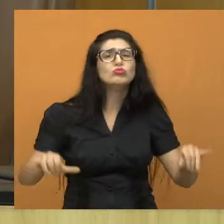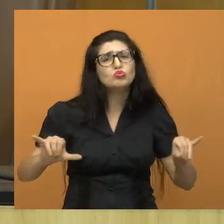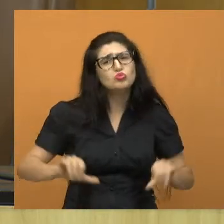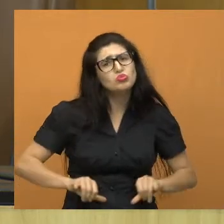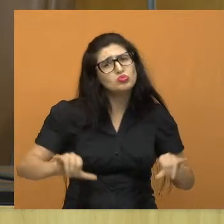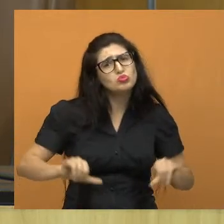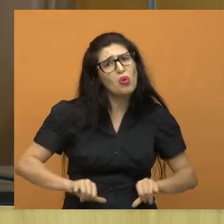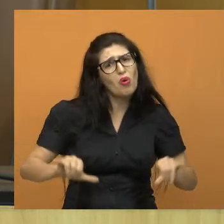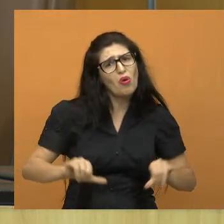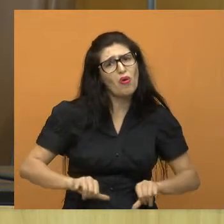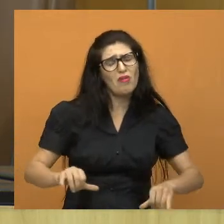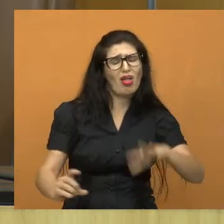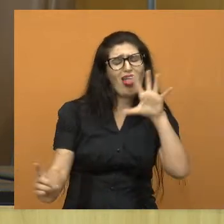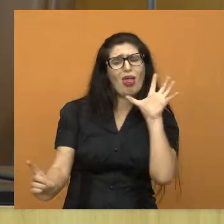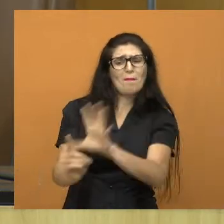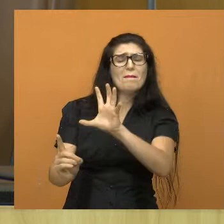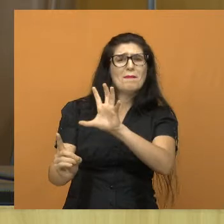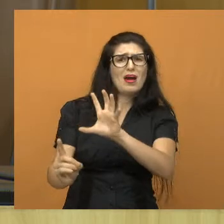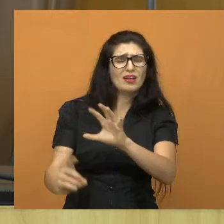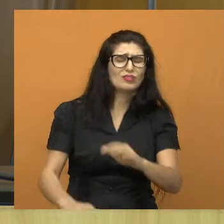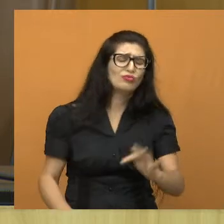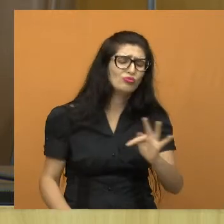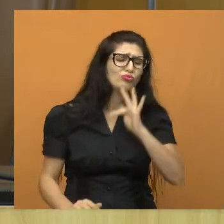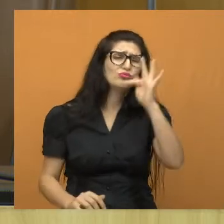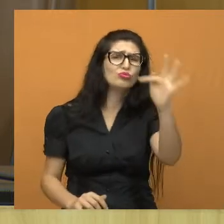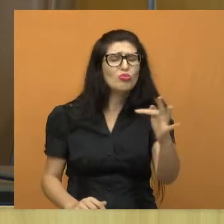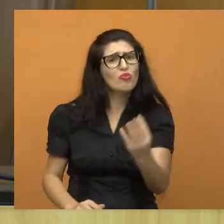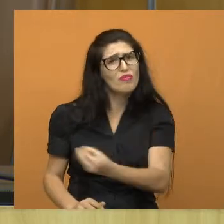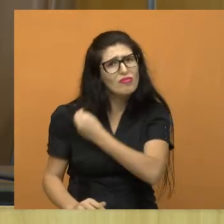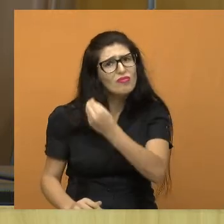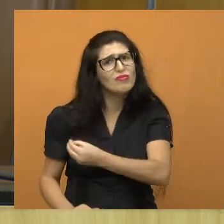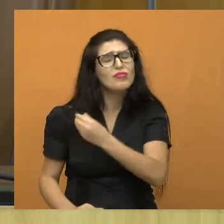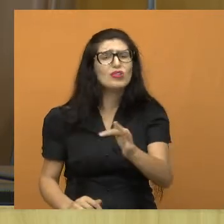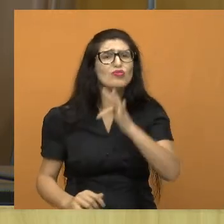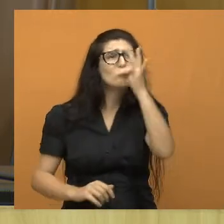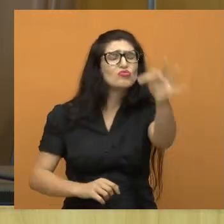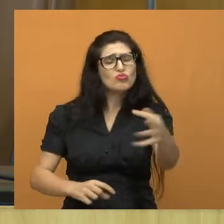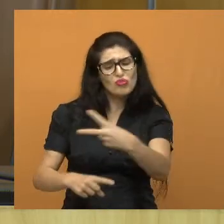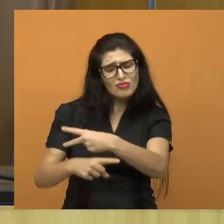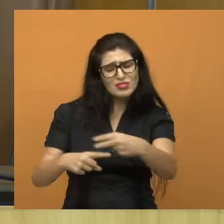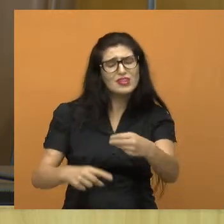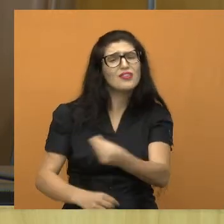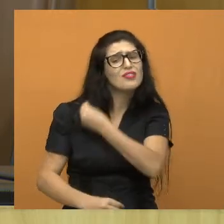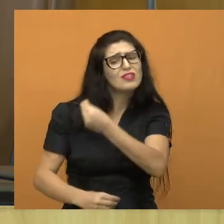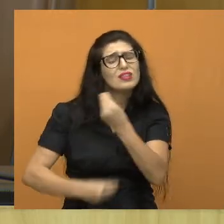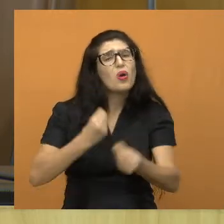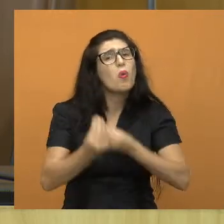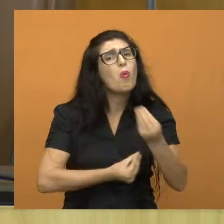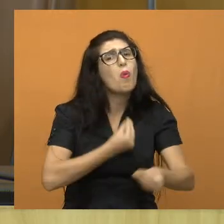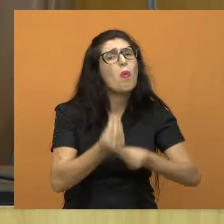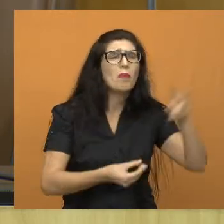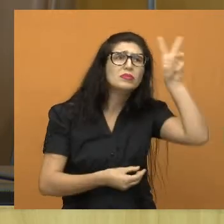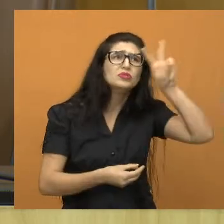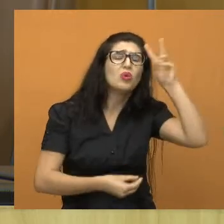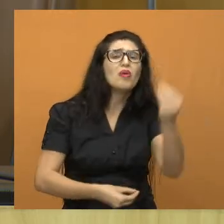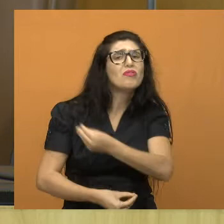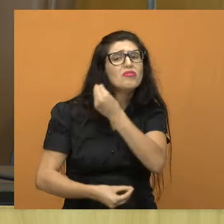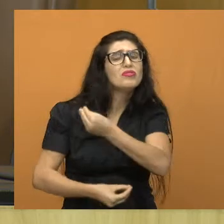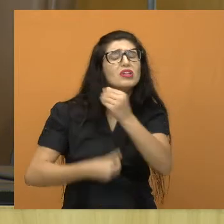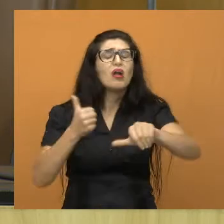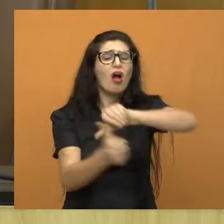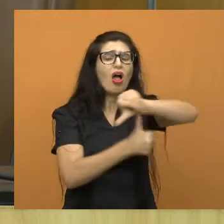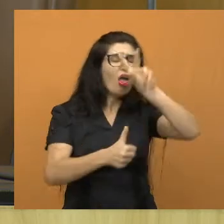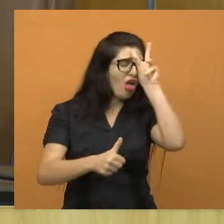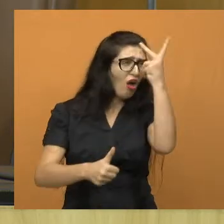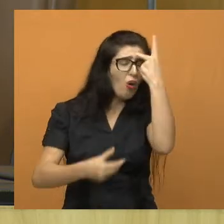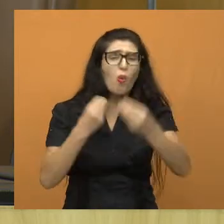quantificar o impacto que isso vai gerar na vida futura dela, no progresso e no sucesso dela e na história de vida. Então, cada indivíduo